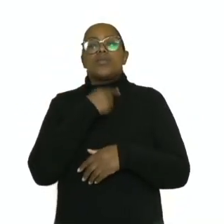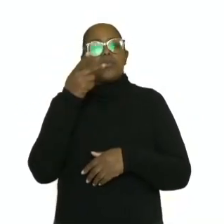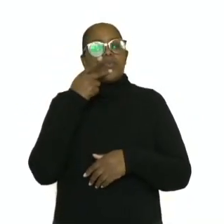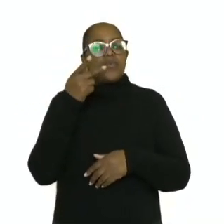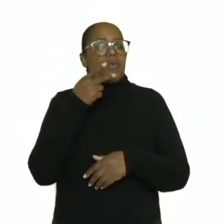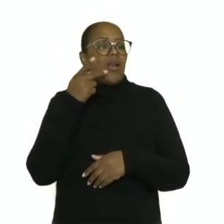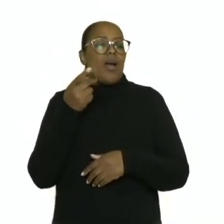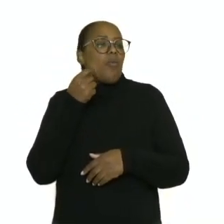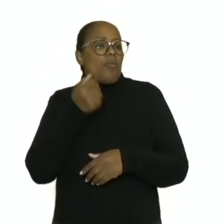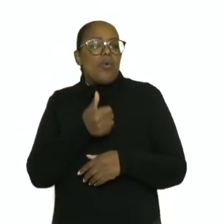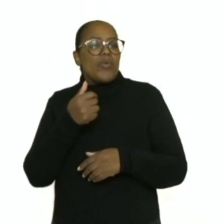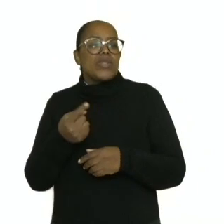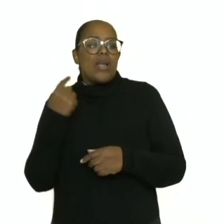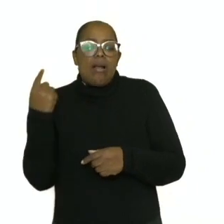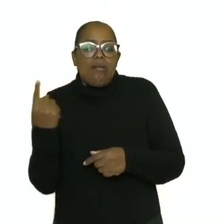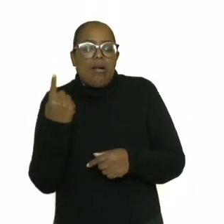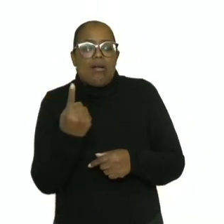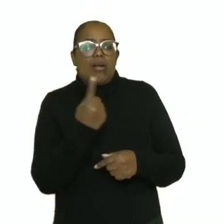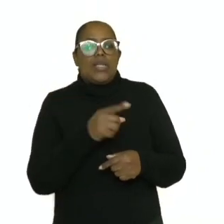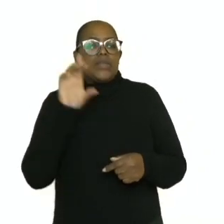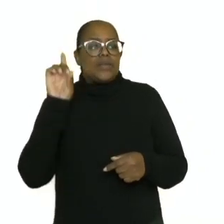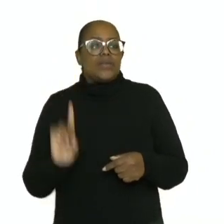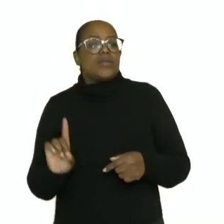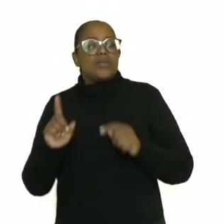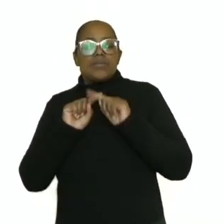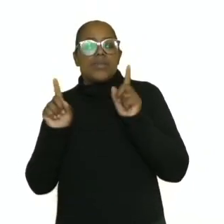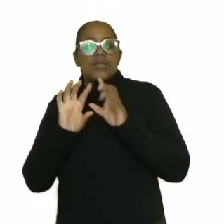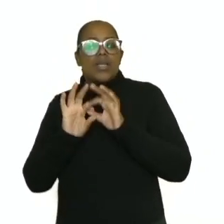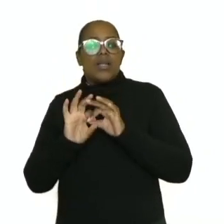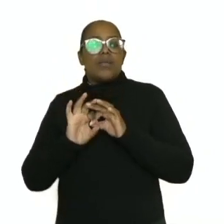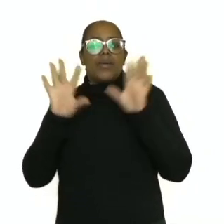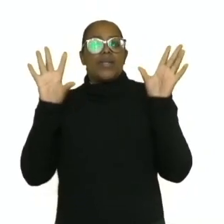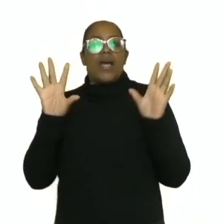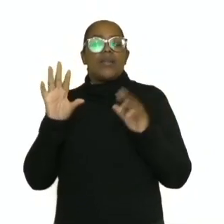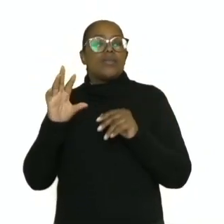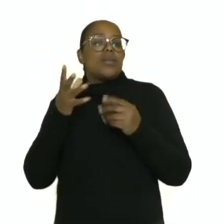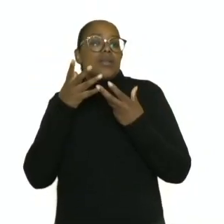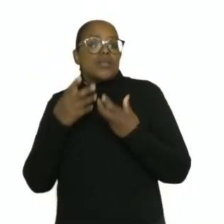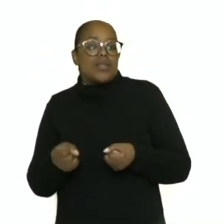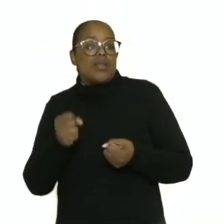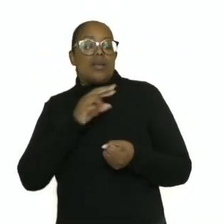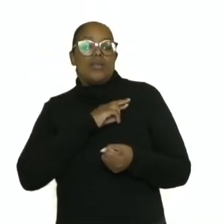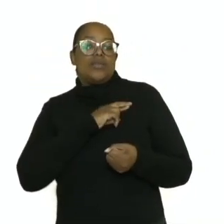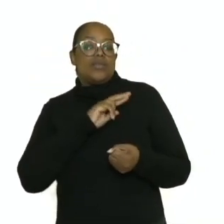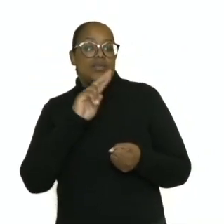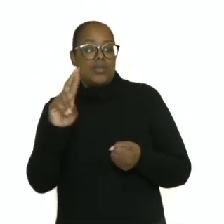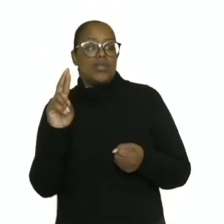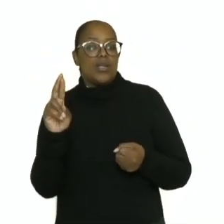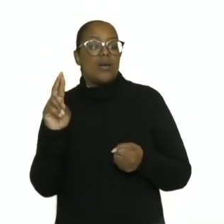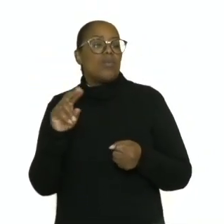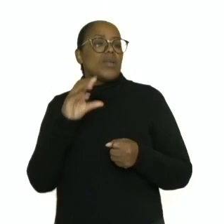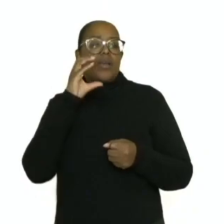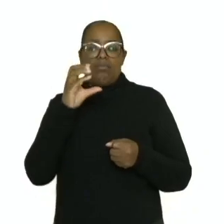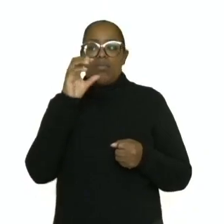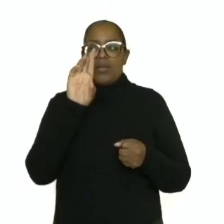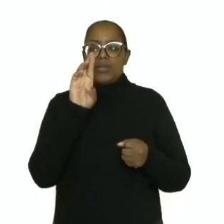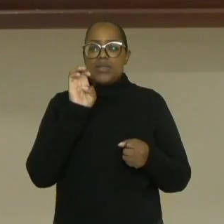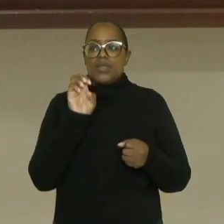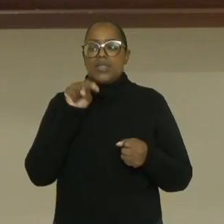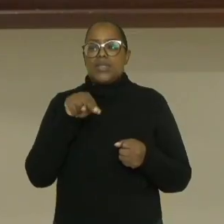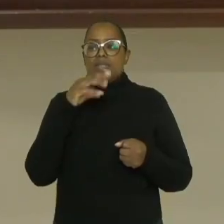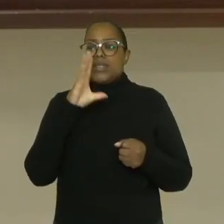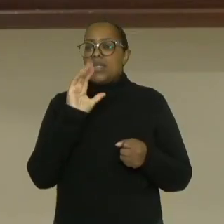tipo desses direitos, mas um exemplo é a liberdade de crença. Só vai fazer sentido essa liberdade de crença, esse